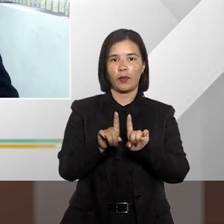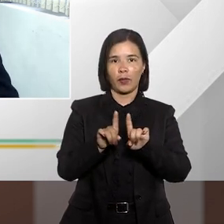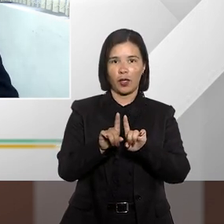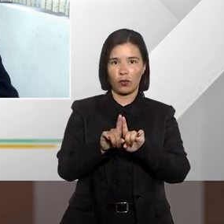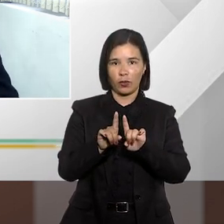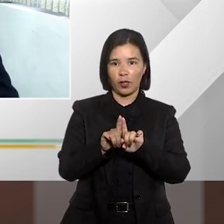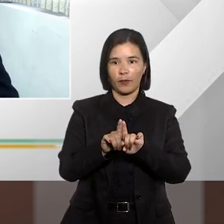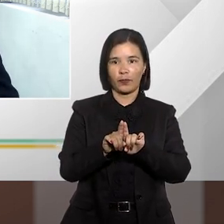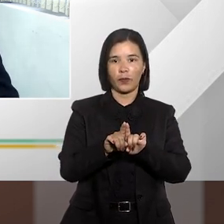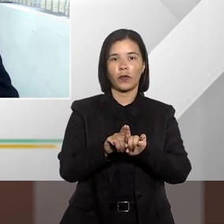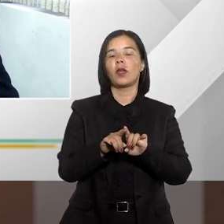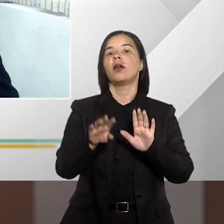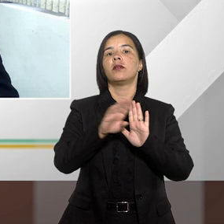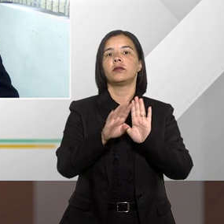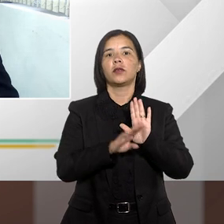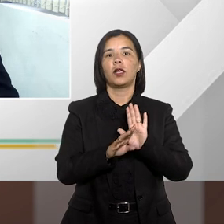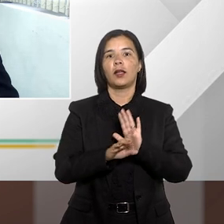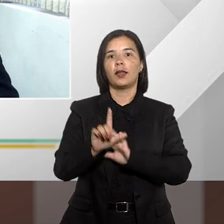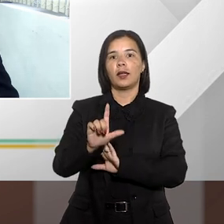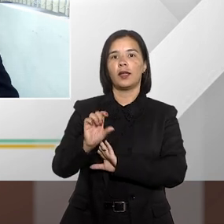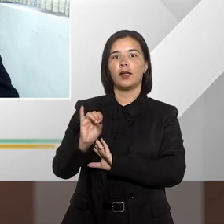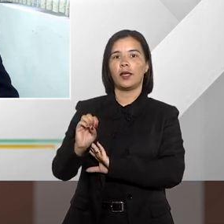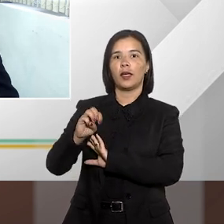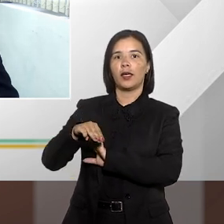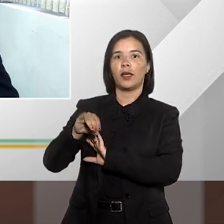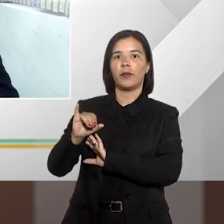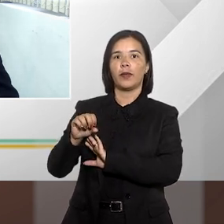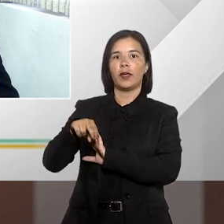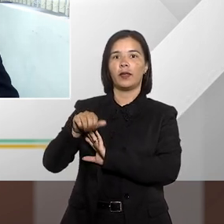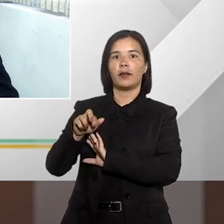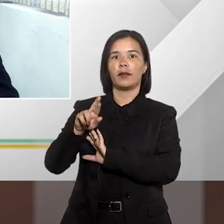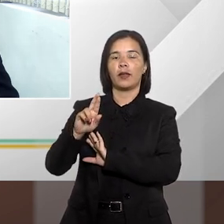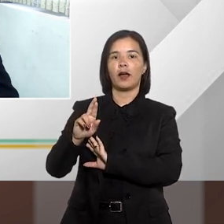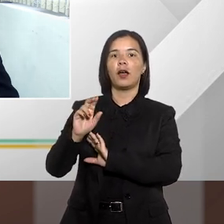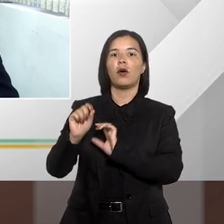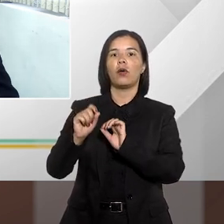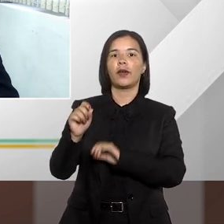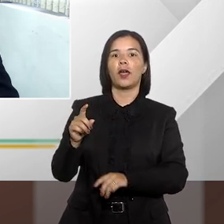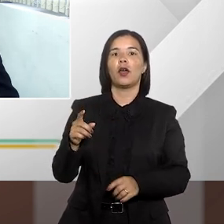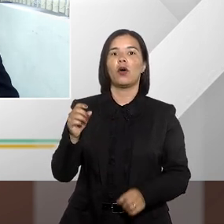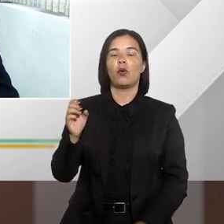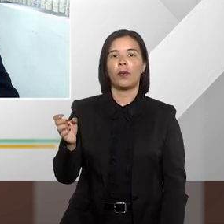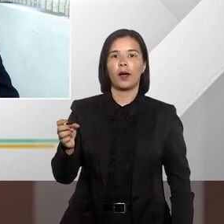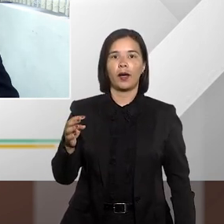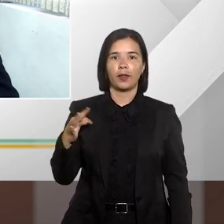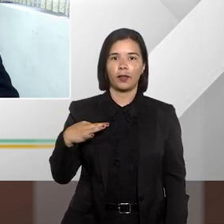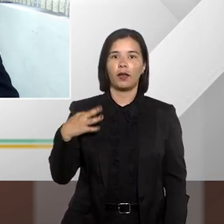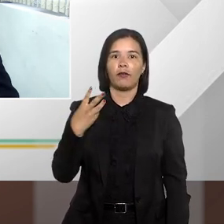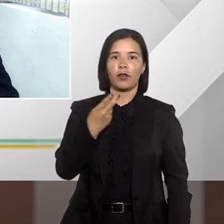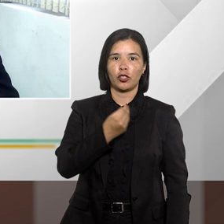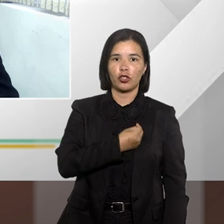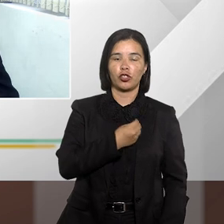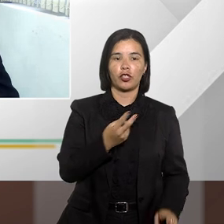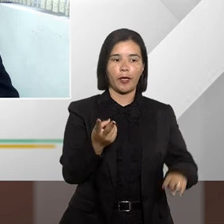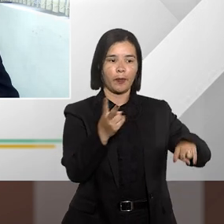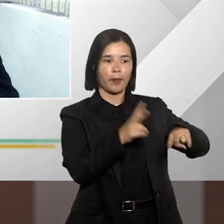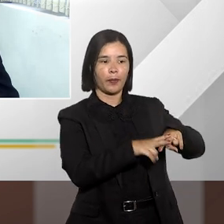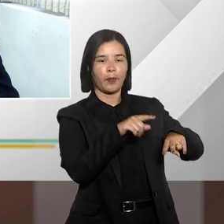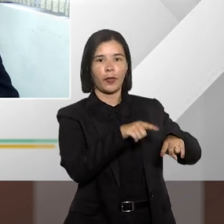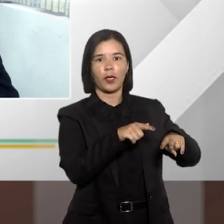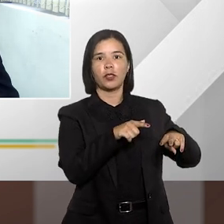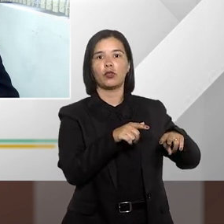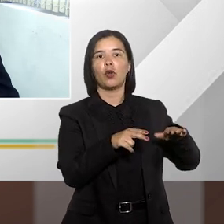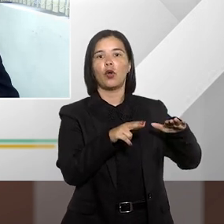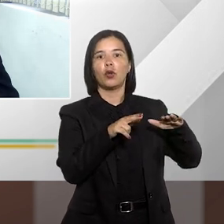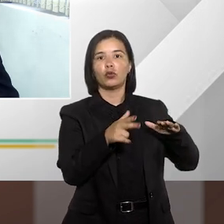Cruz, garantiu a uma travesti presa em regime semiaberto o direito de ela pernoitar na ala feminina de